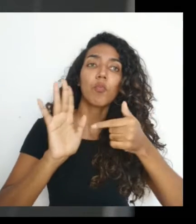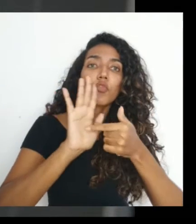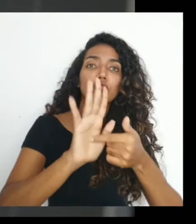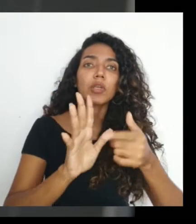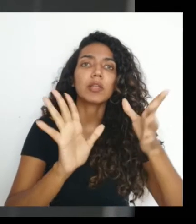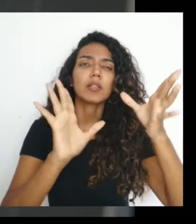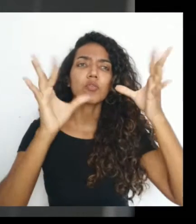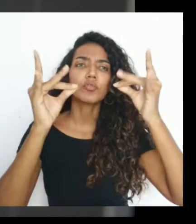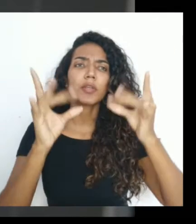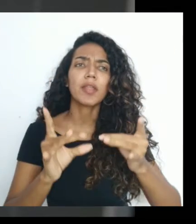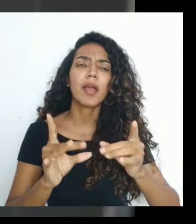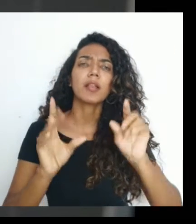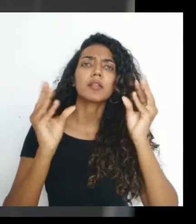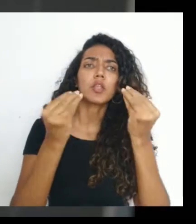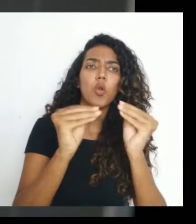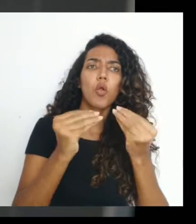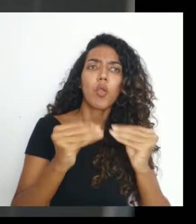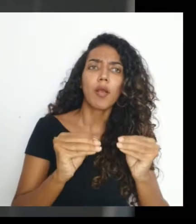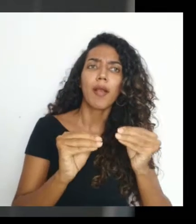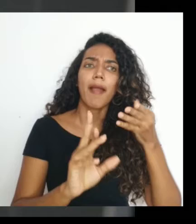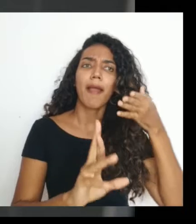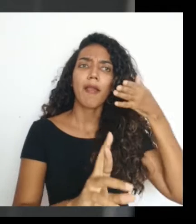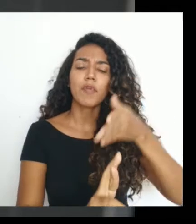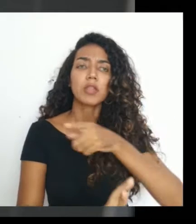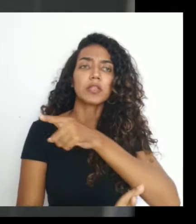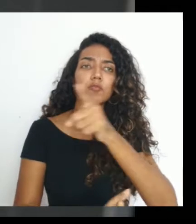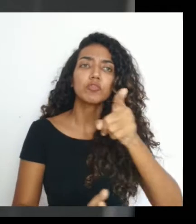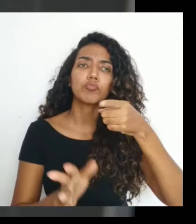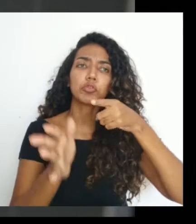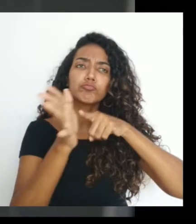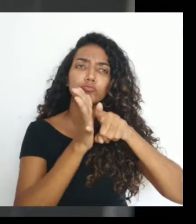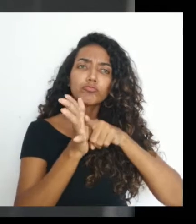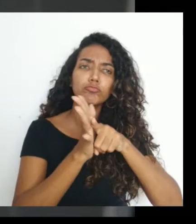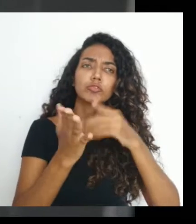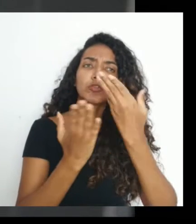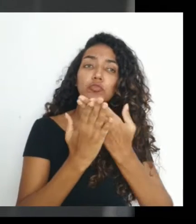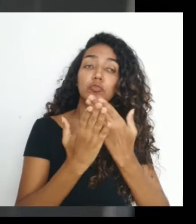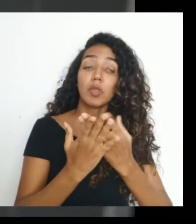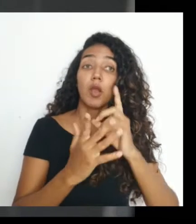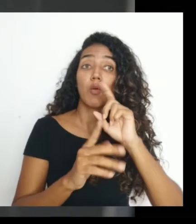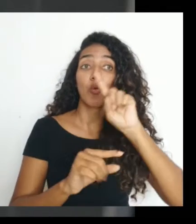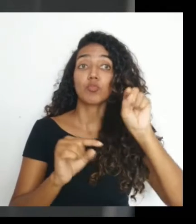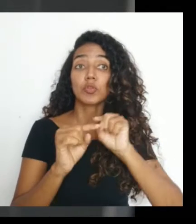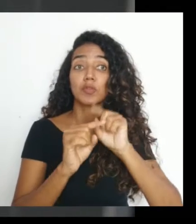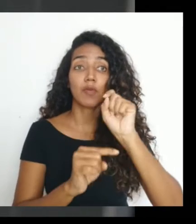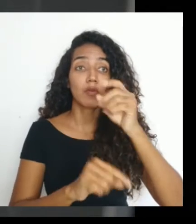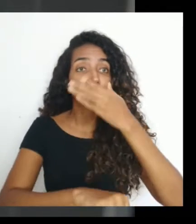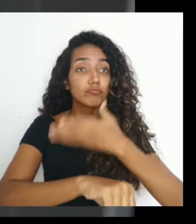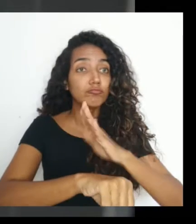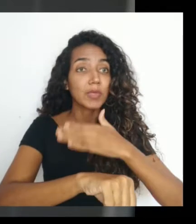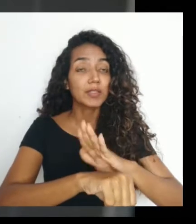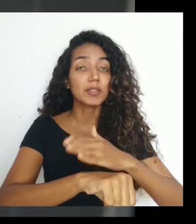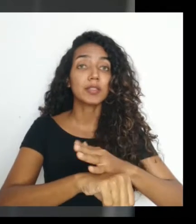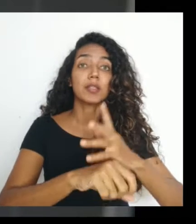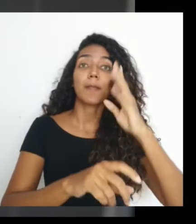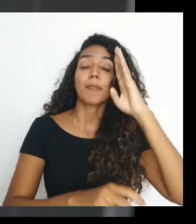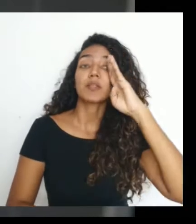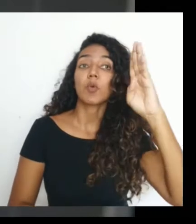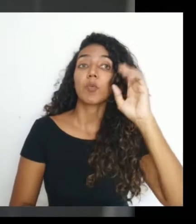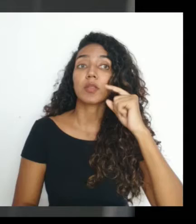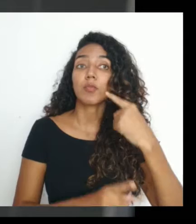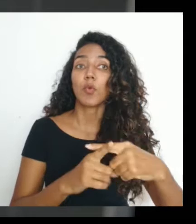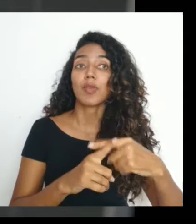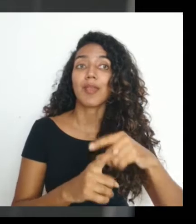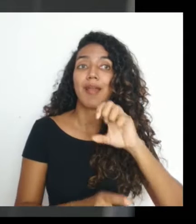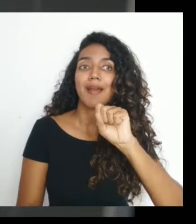conjunto de referências que vocês podem explorar mais tarde, mas a ideia é que vocês pratiquem, certo? Principalmente porque a sintaxe de muitas das coisas que a gente vai